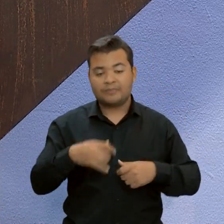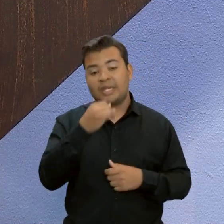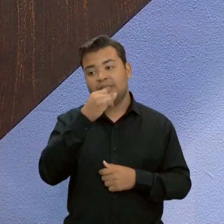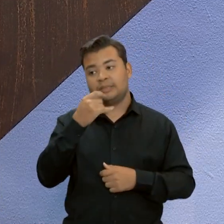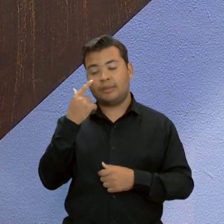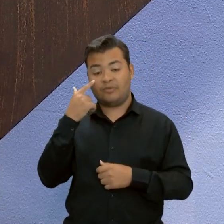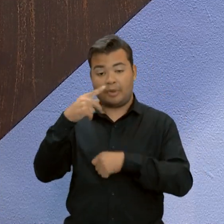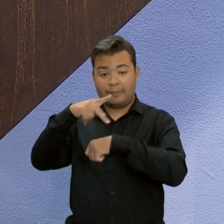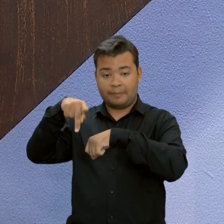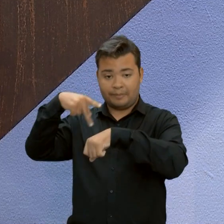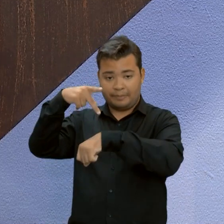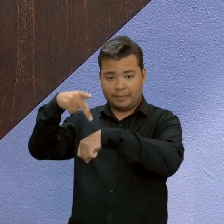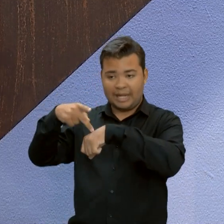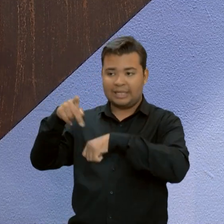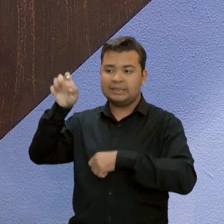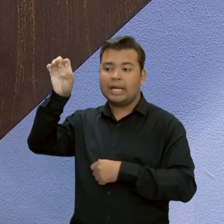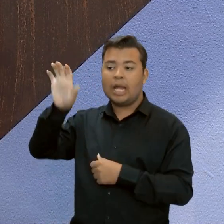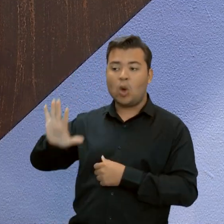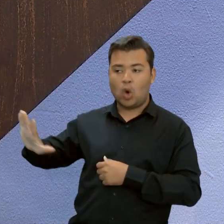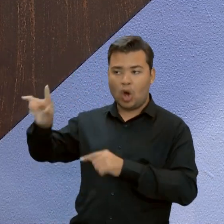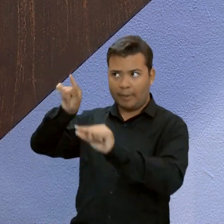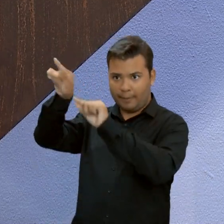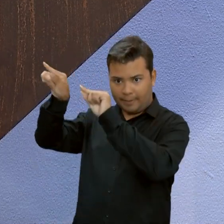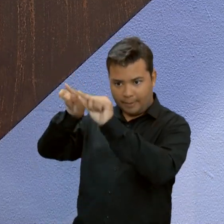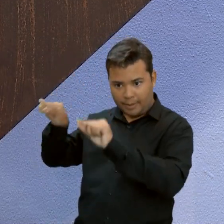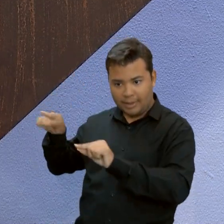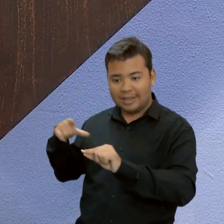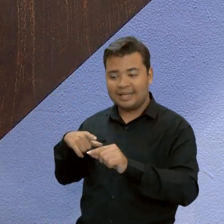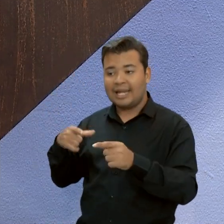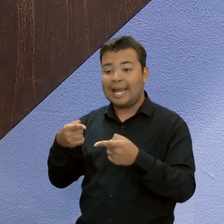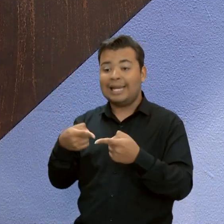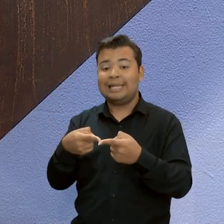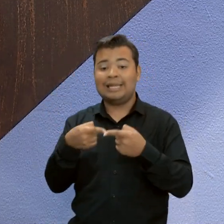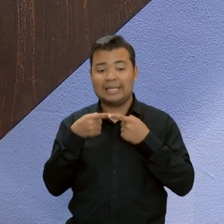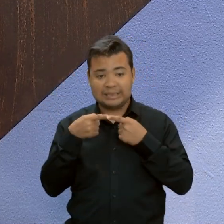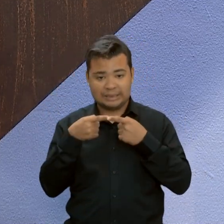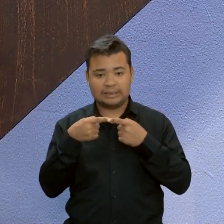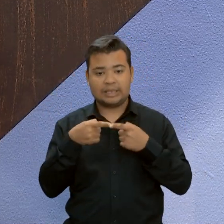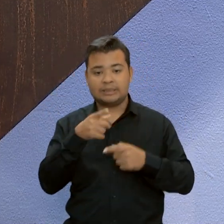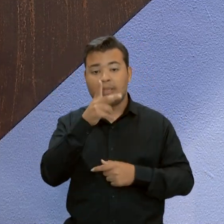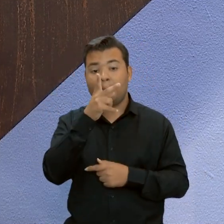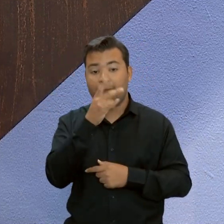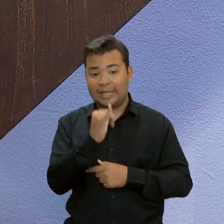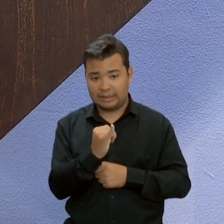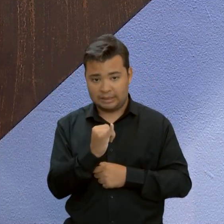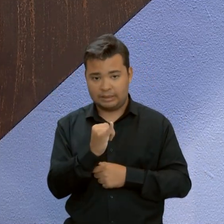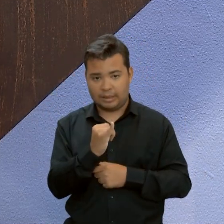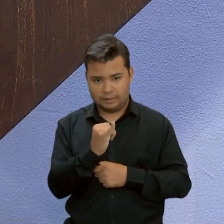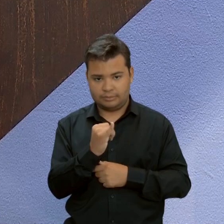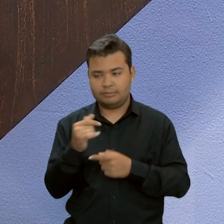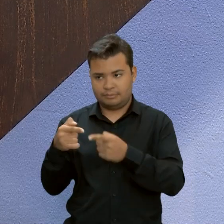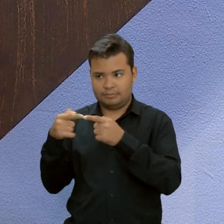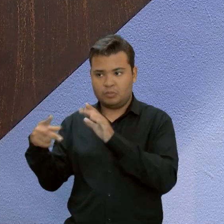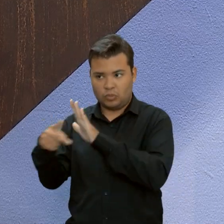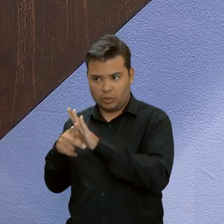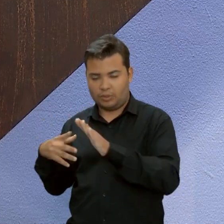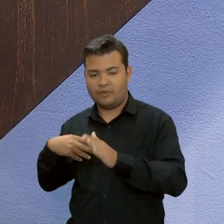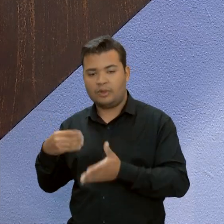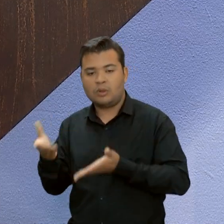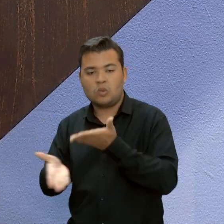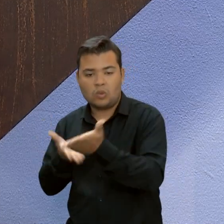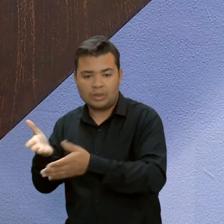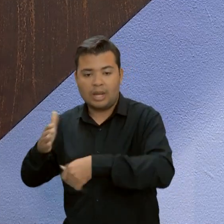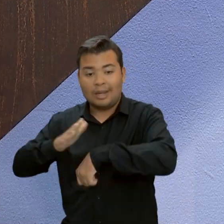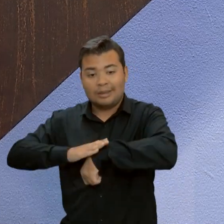europeus, o tempo de licença paternidade ele é muito superior ao do Brasil, né? Aqui no Brasil nós temos 5